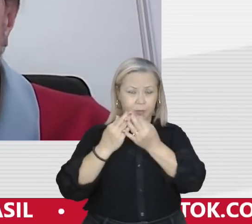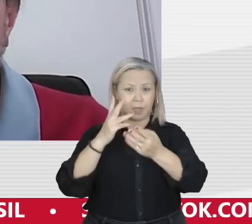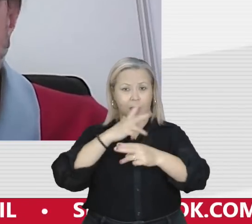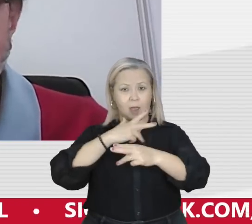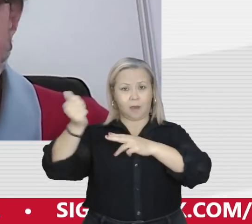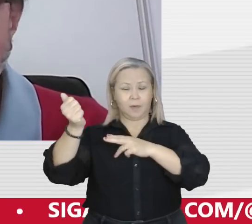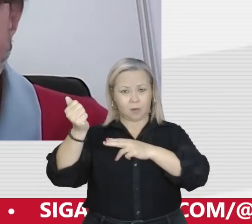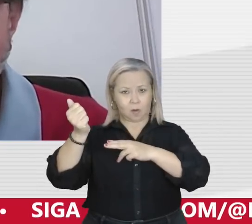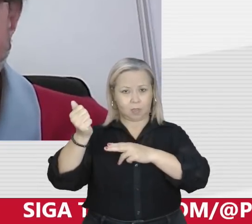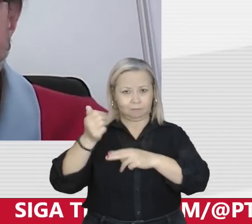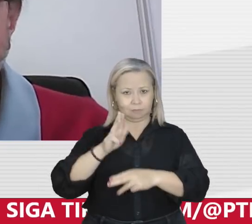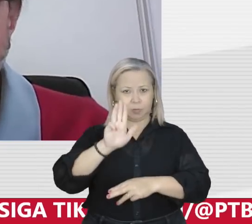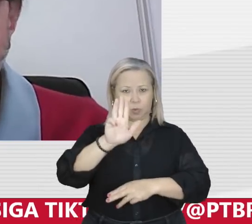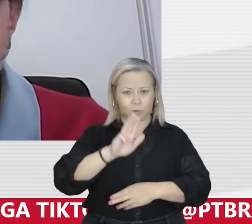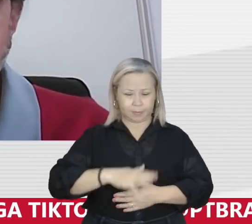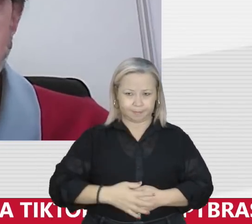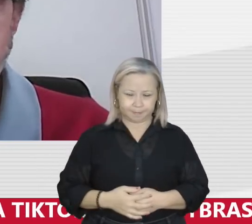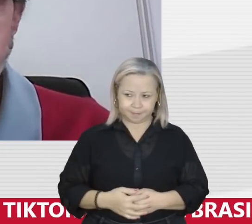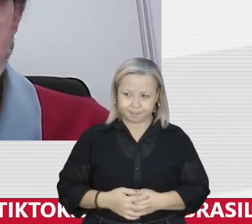do Lula.